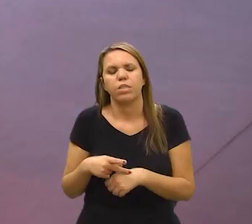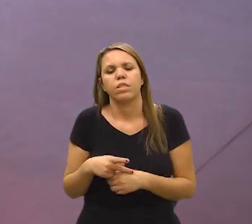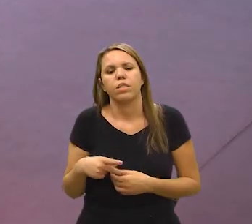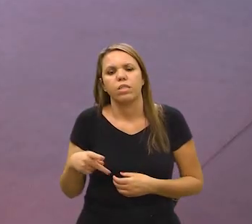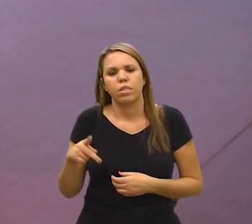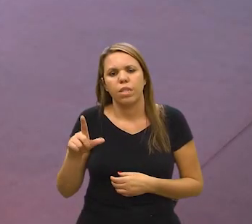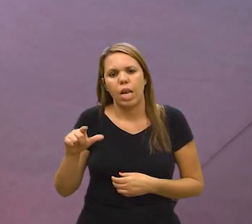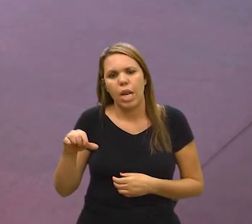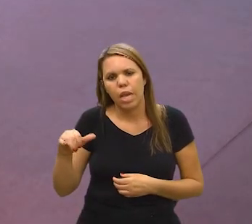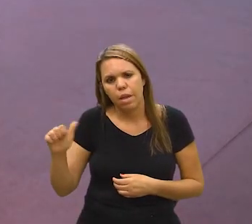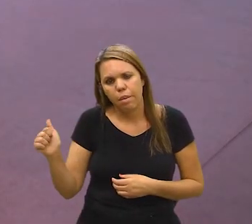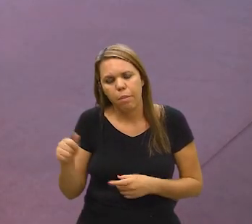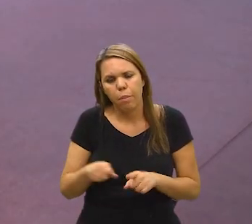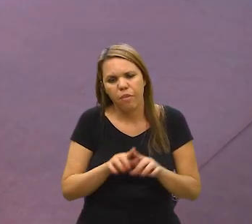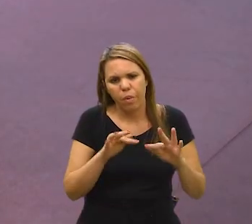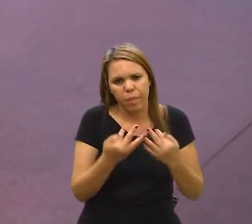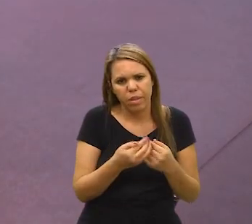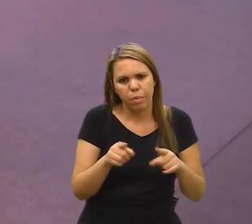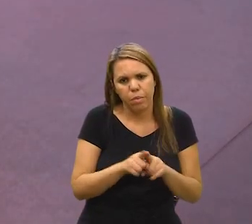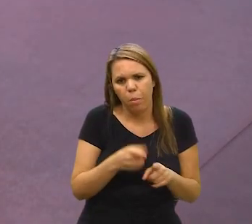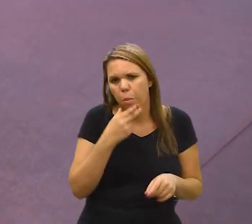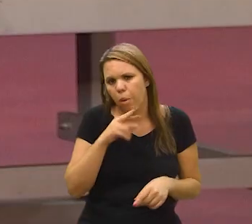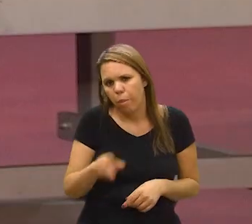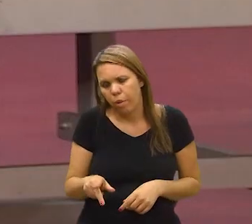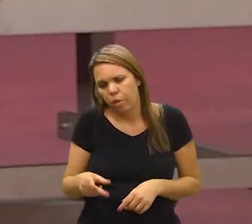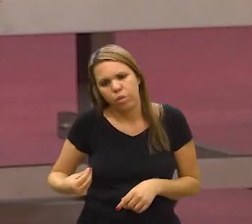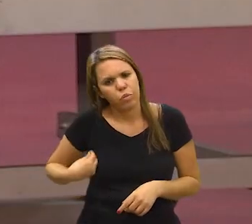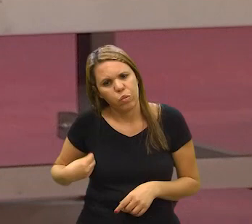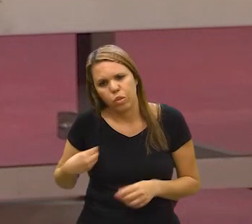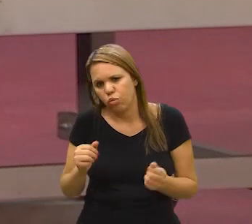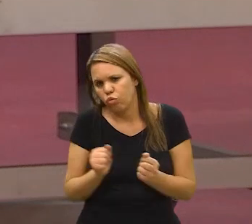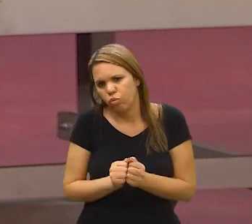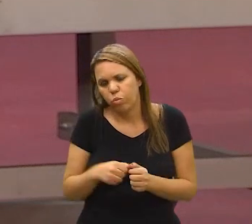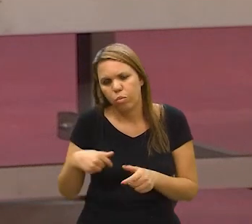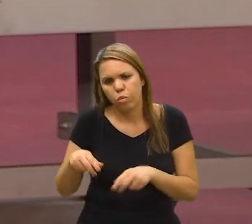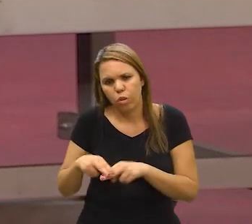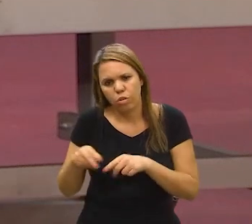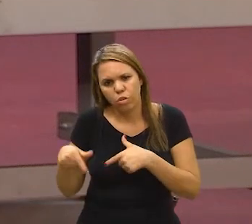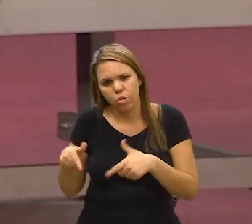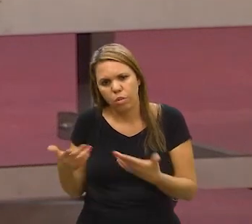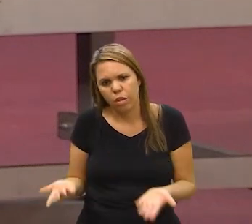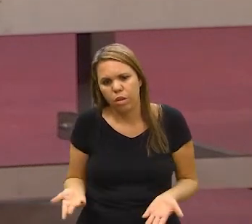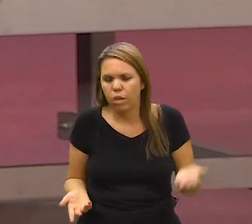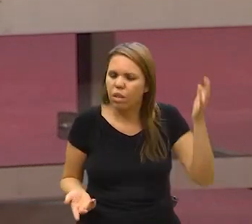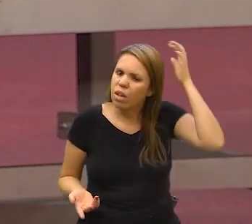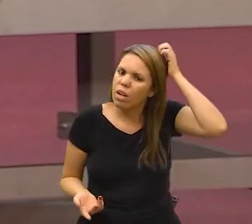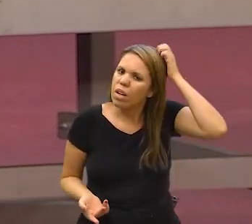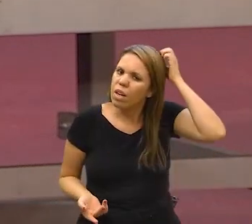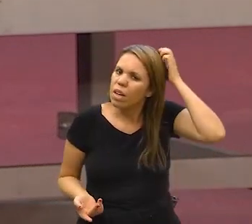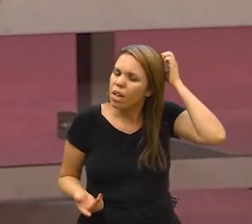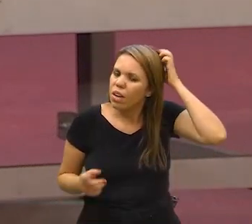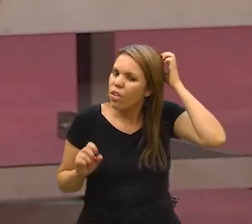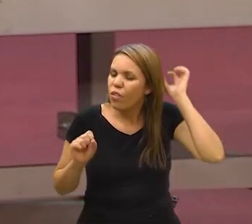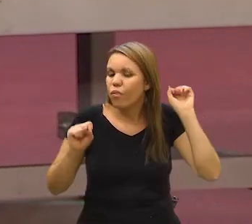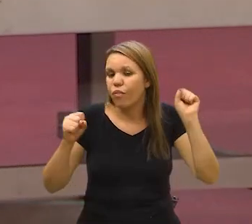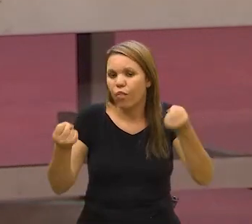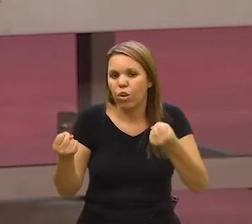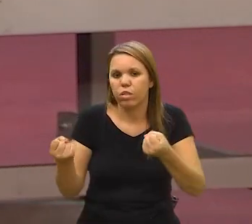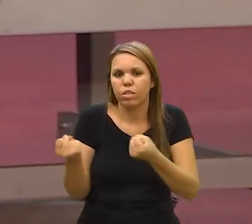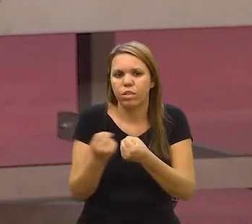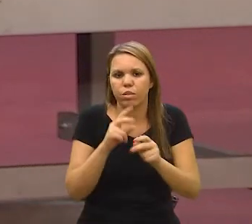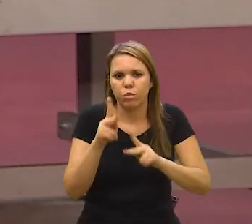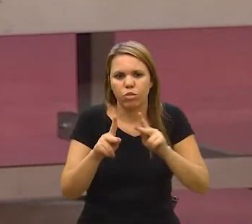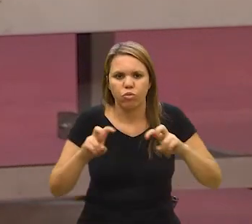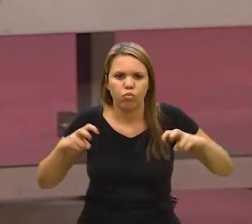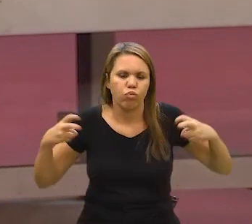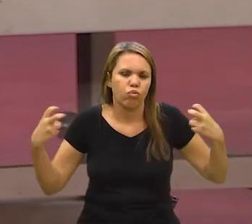pais estavam presentes, né? No caso, em Toronto, meu irmão também estava, em Lima ele não pôde por causa do trabalho, mas então a força que vinha para